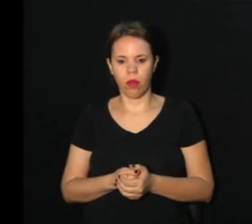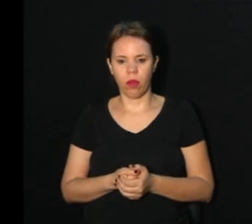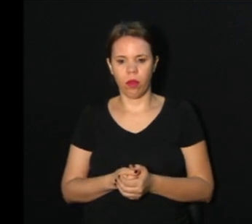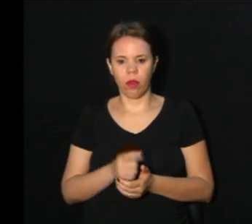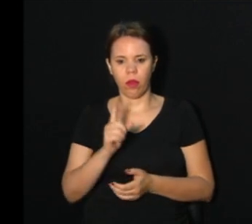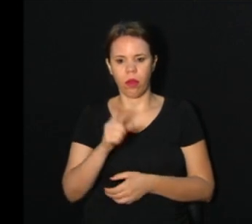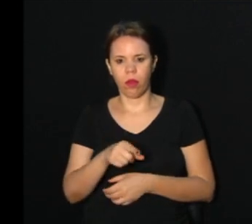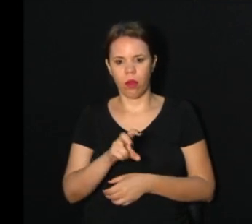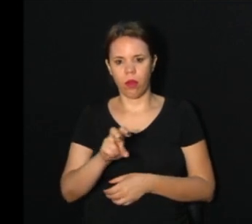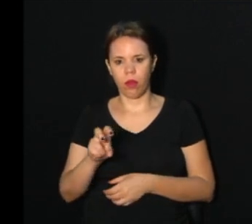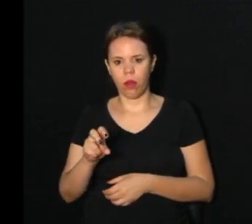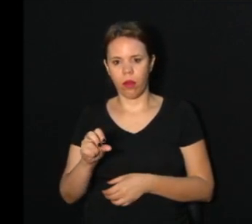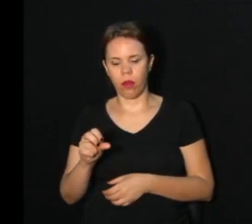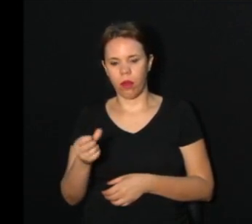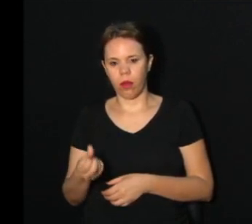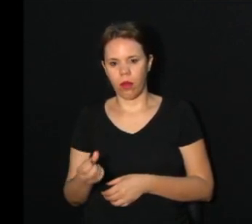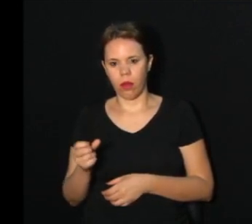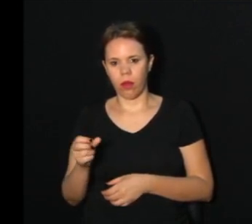R$